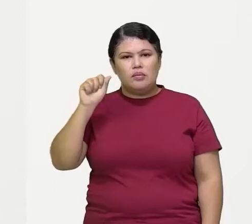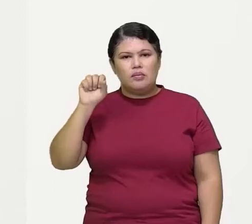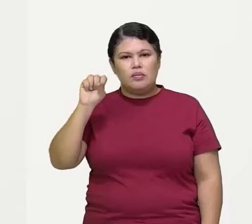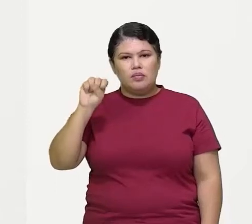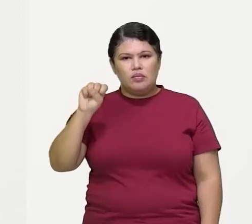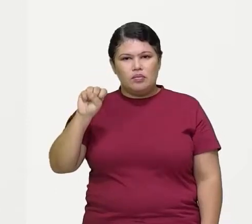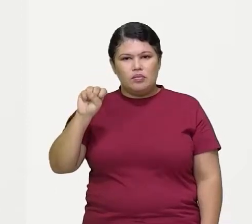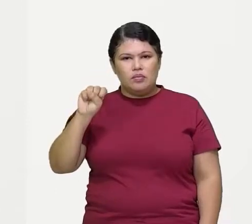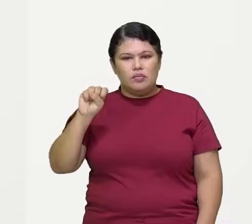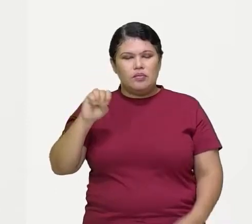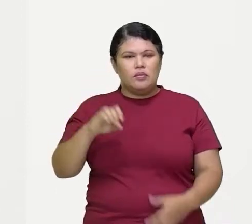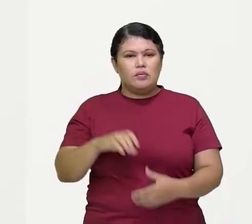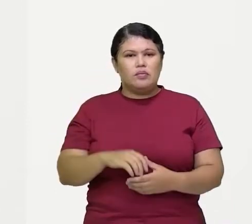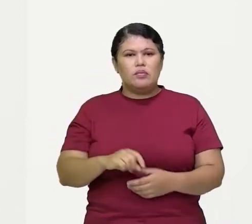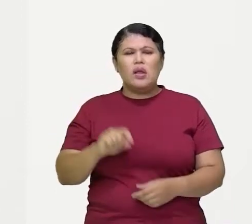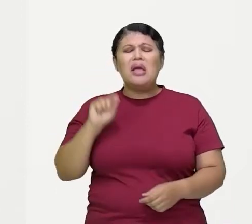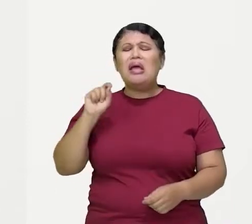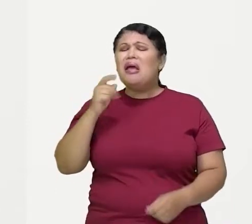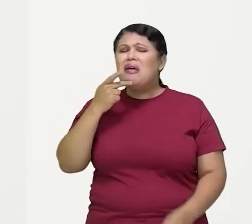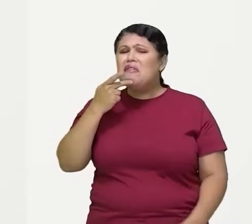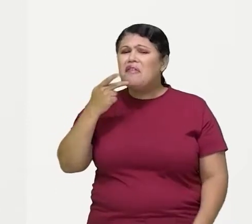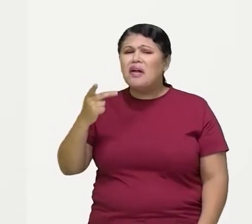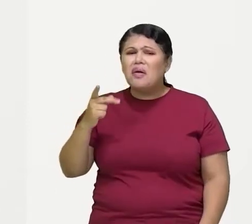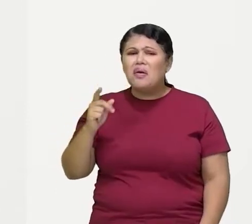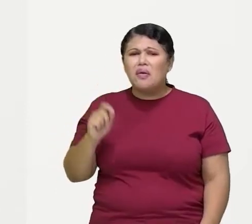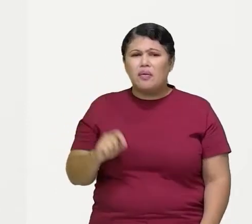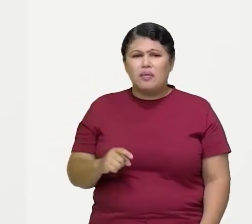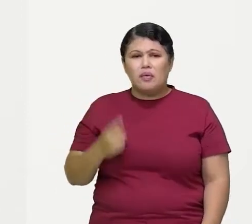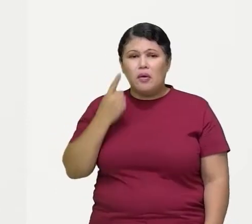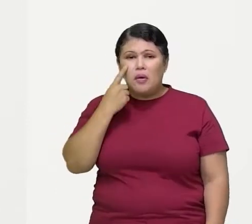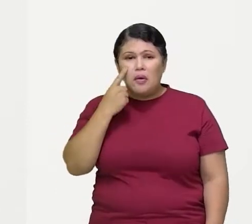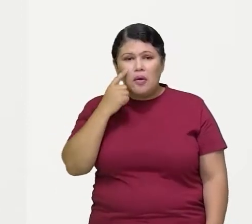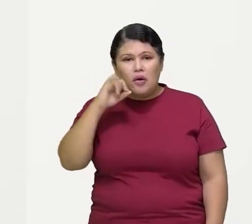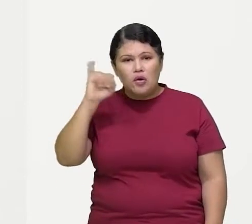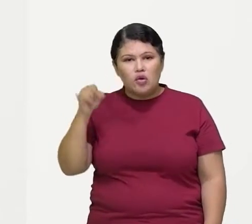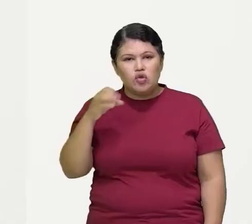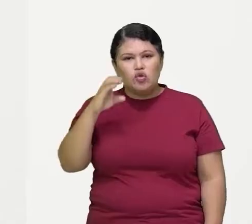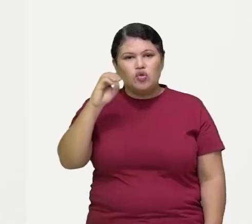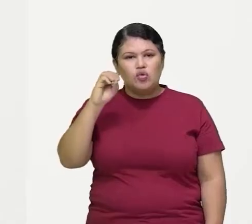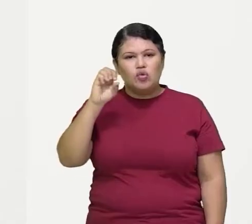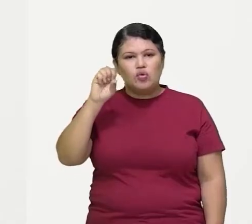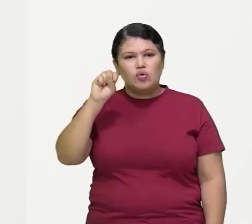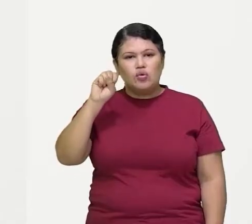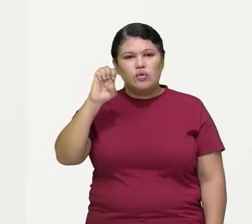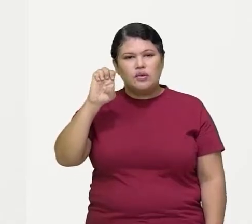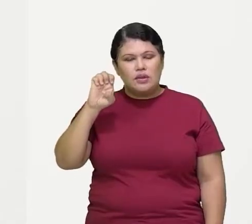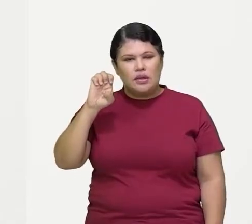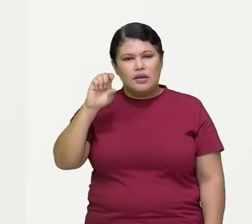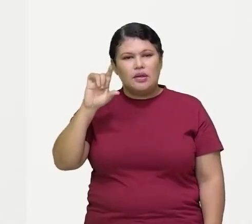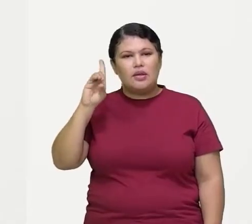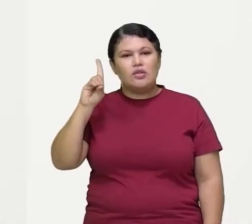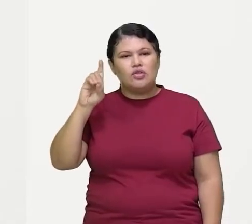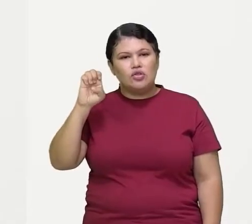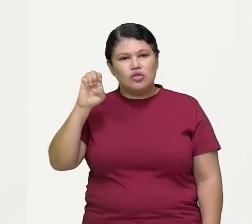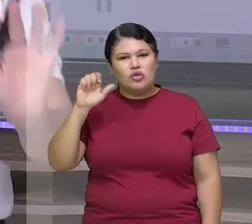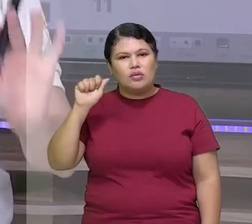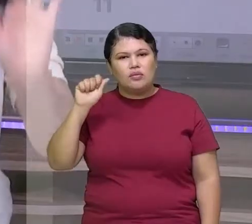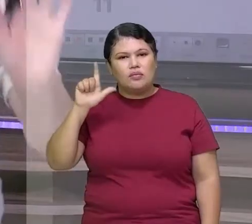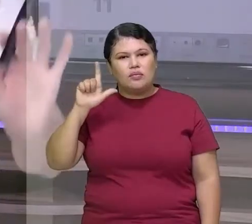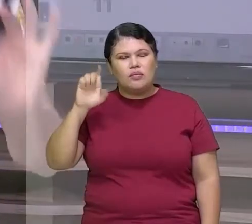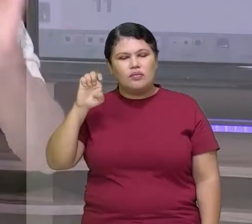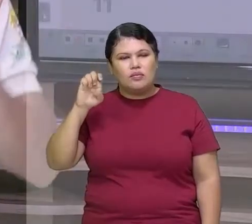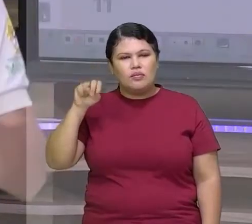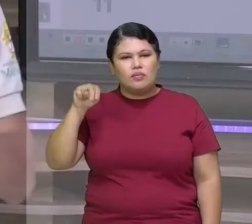aspas. Quem foi que disse isso, professora? José de Alencar. As aspas foram